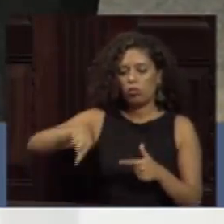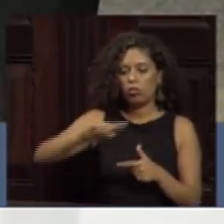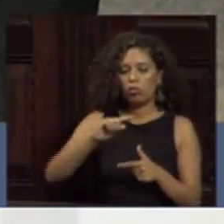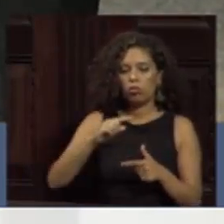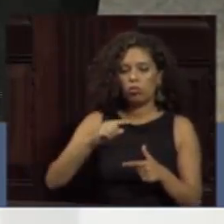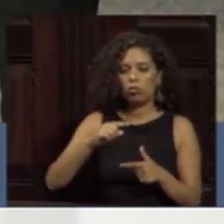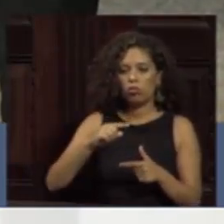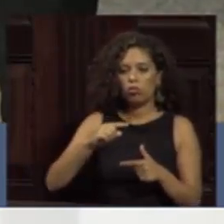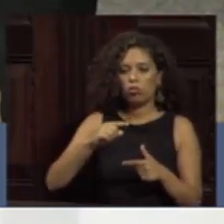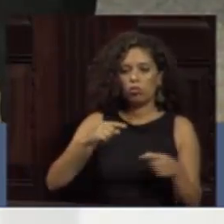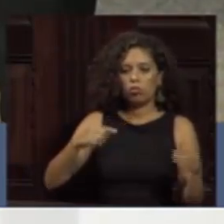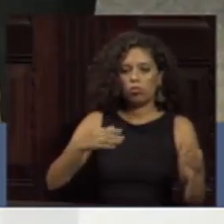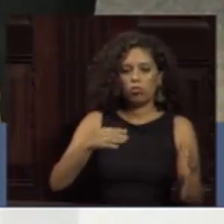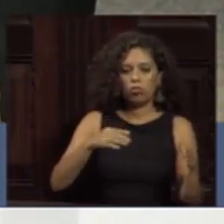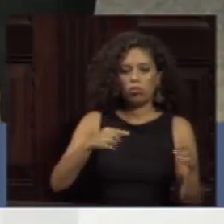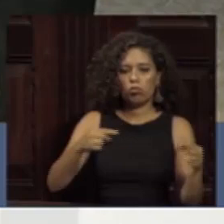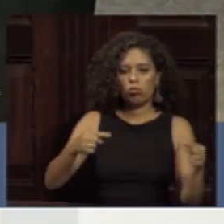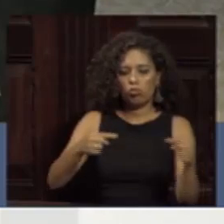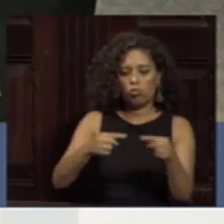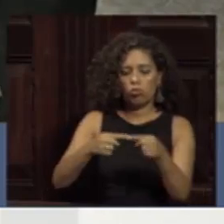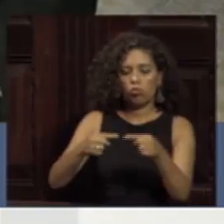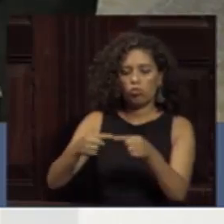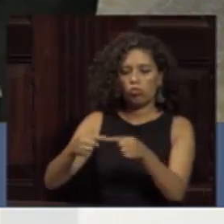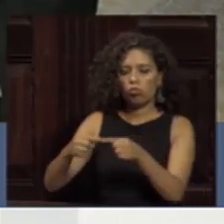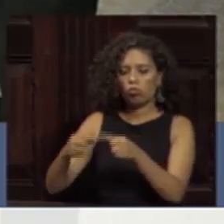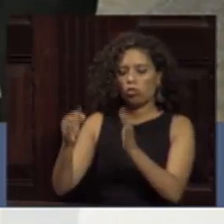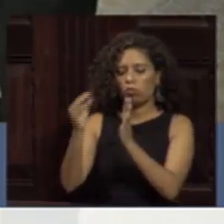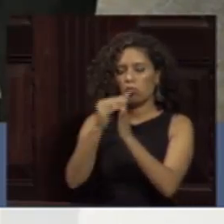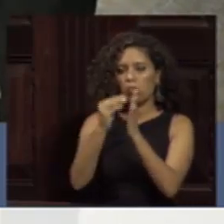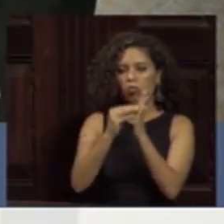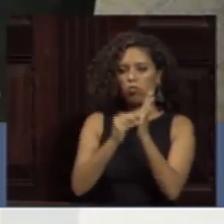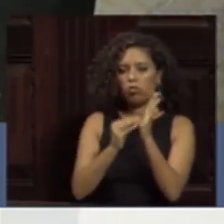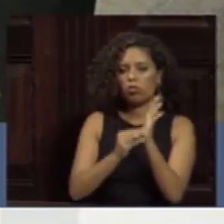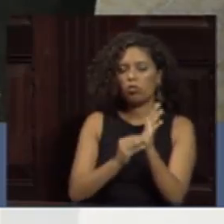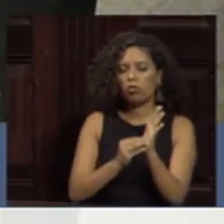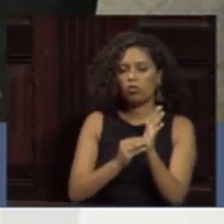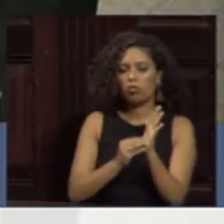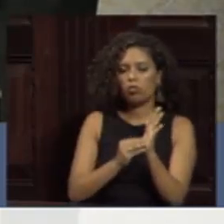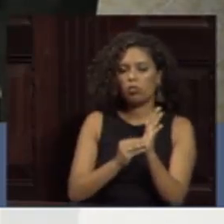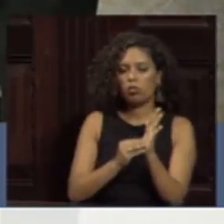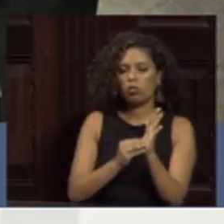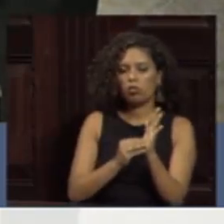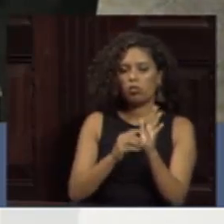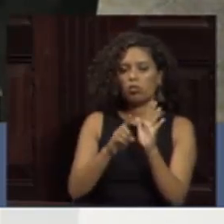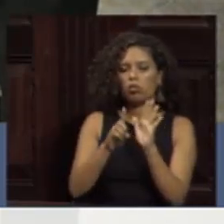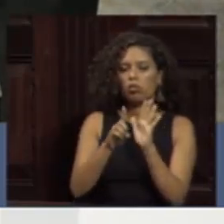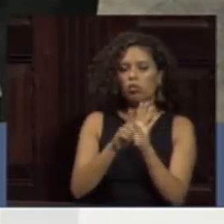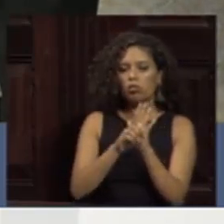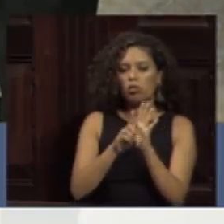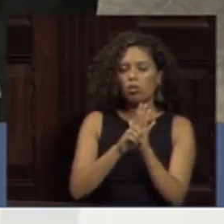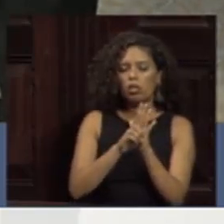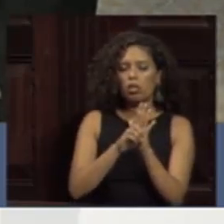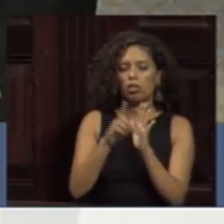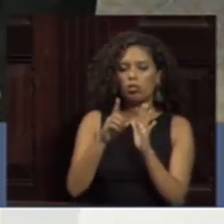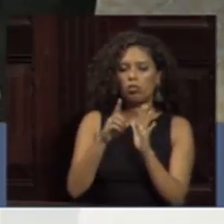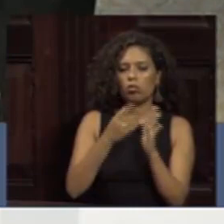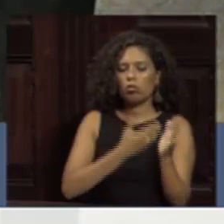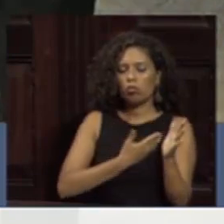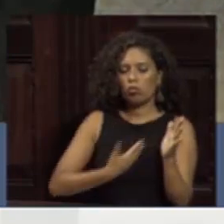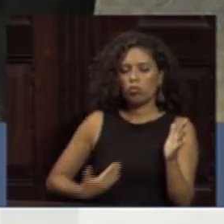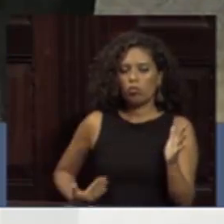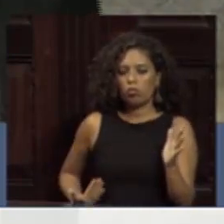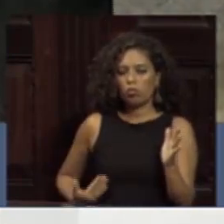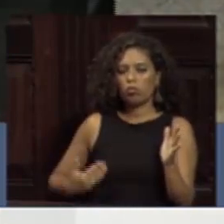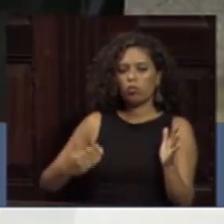a um resumo numérico que este decreto do governador Pezão